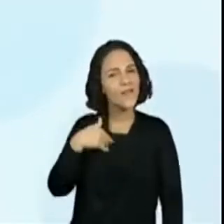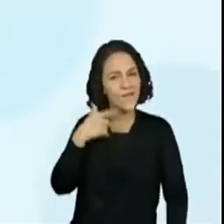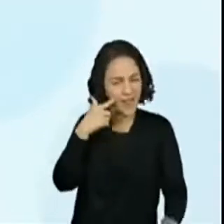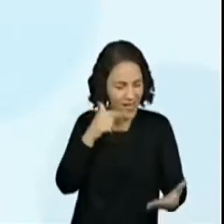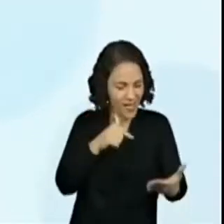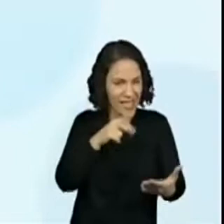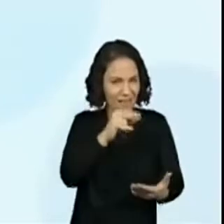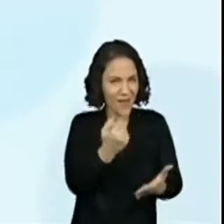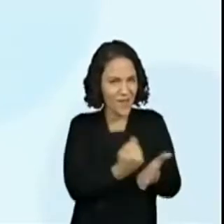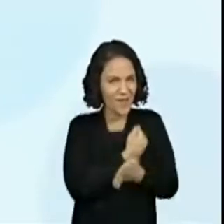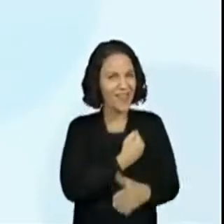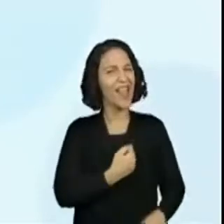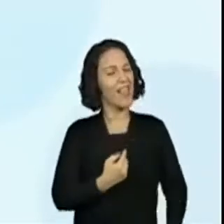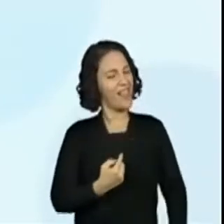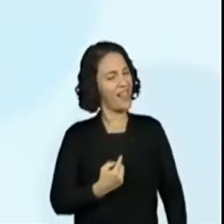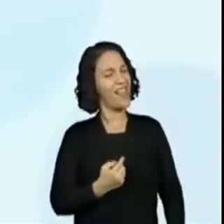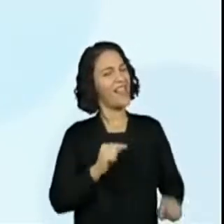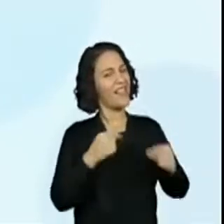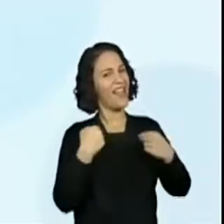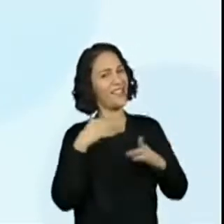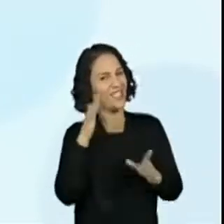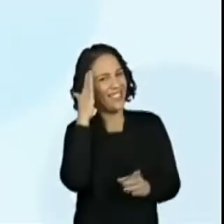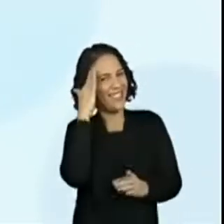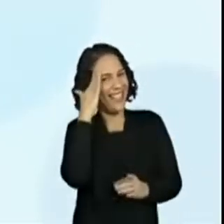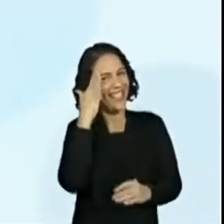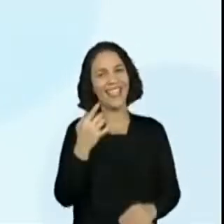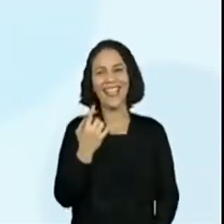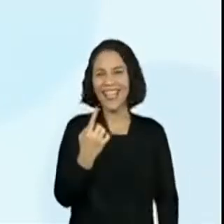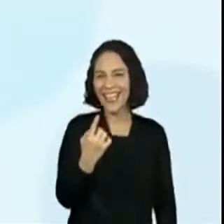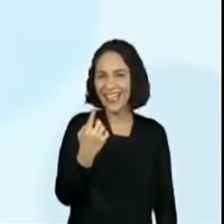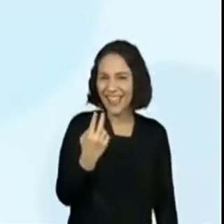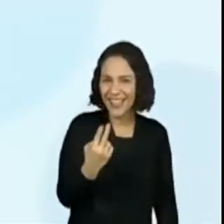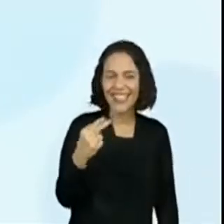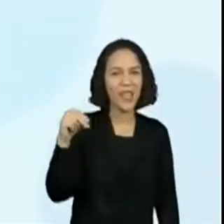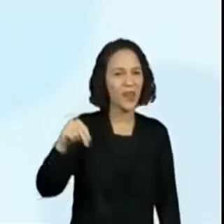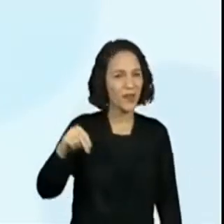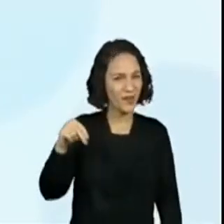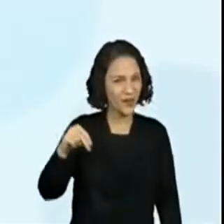eu sei que você vai me perguntar. E eu sempre esqueço.